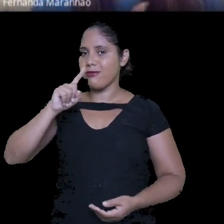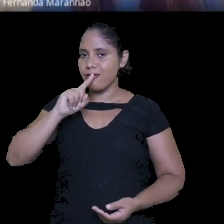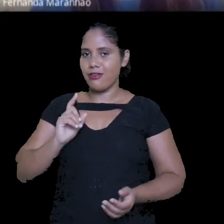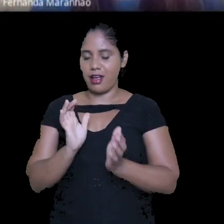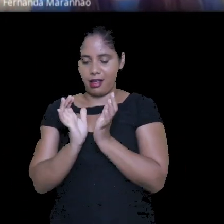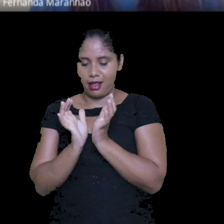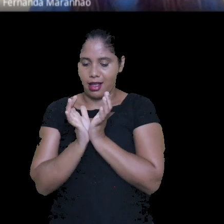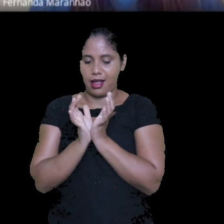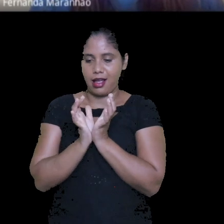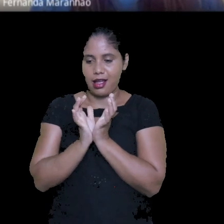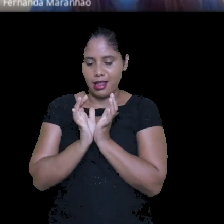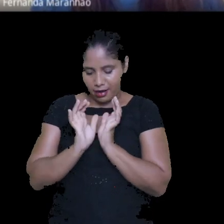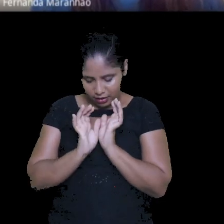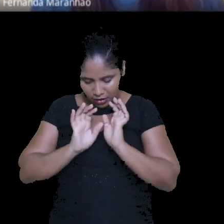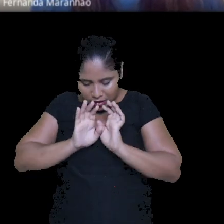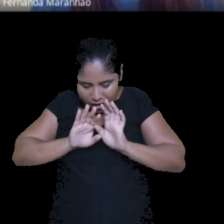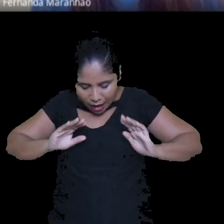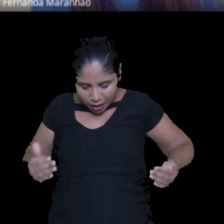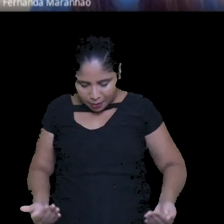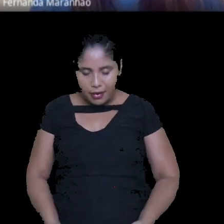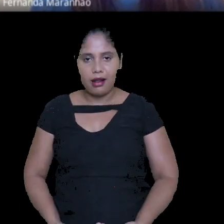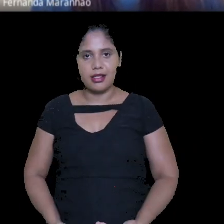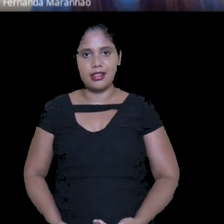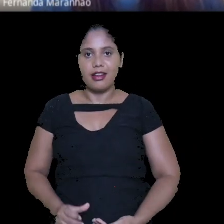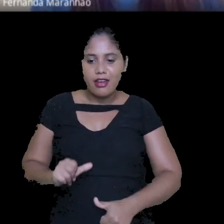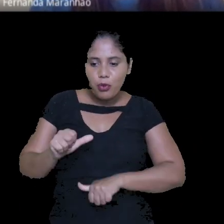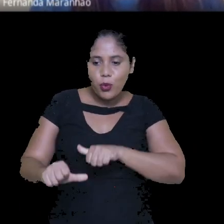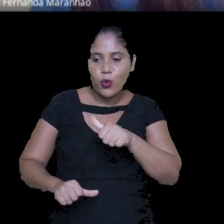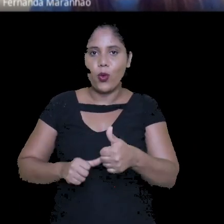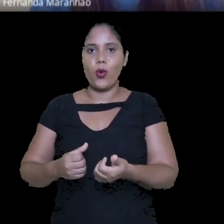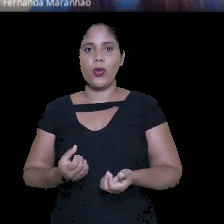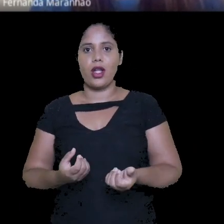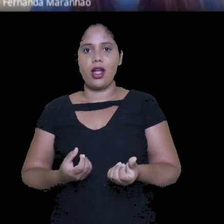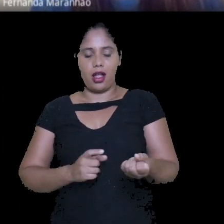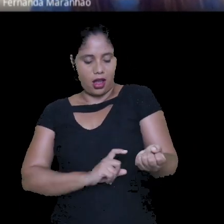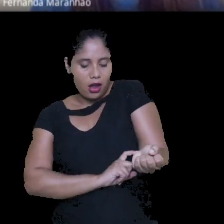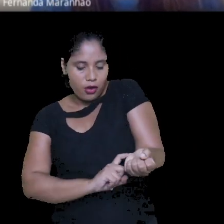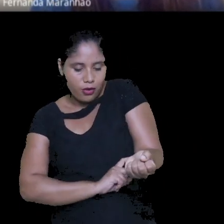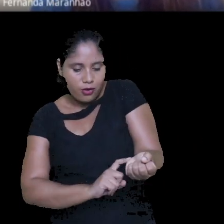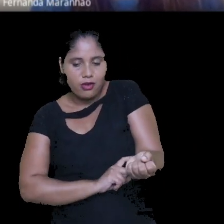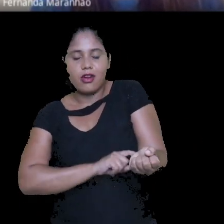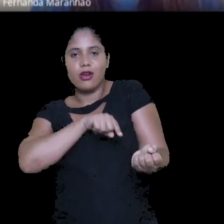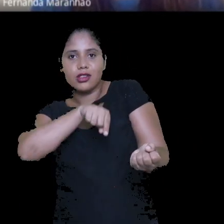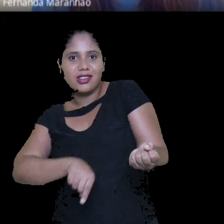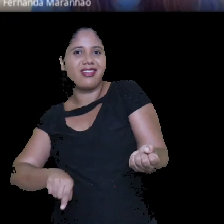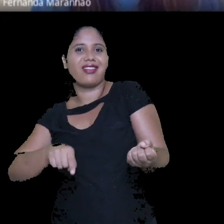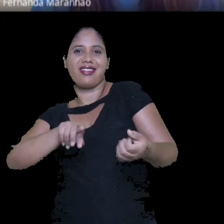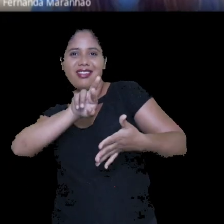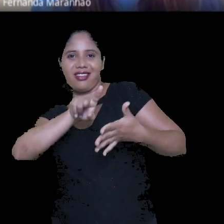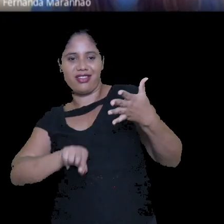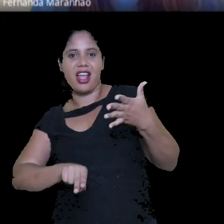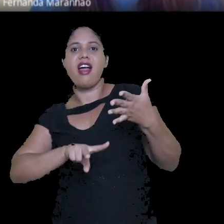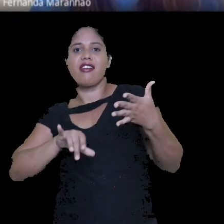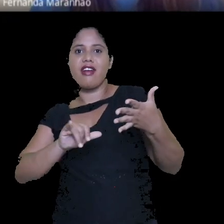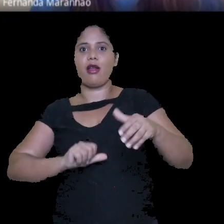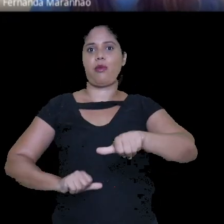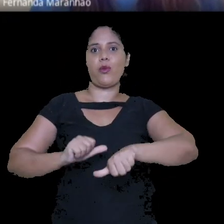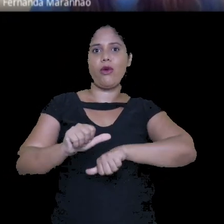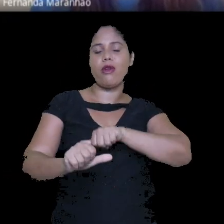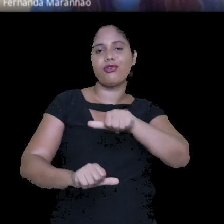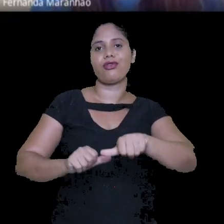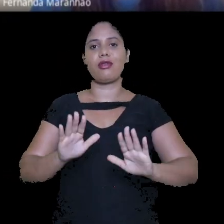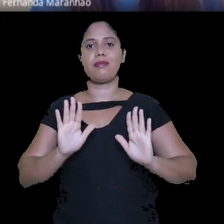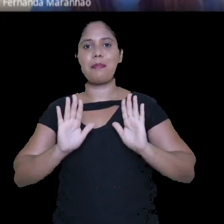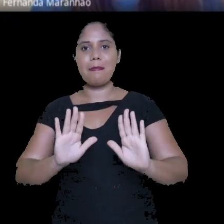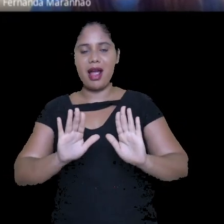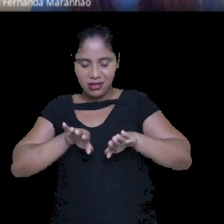se instale e tenha como consequência as grandes síndromes obstétricas. À direita do nosso slide também existe um QR